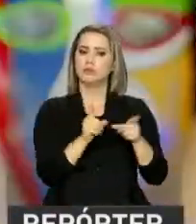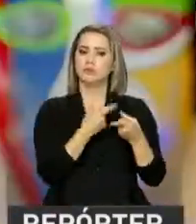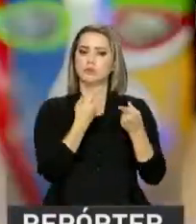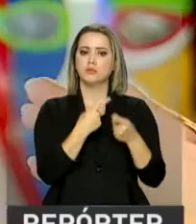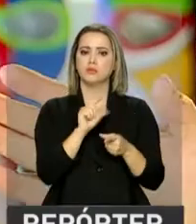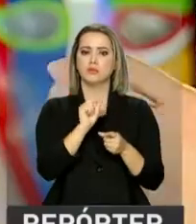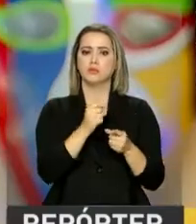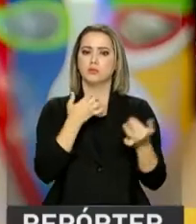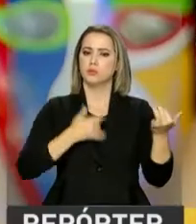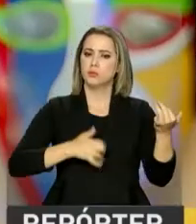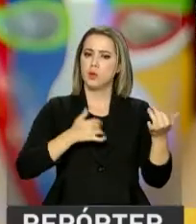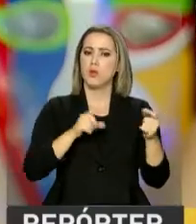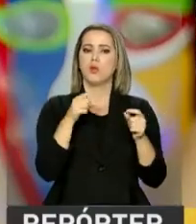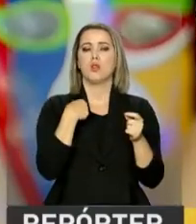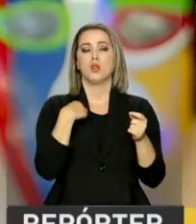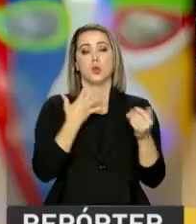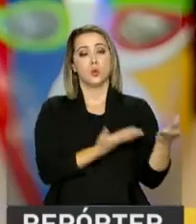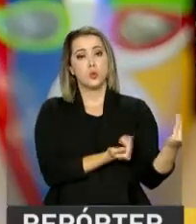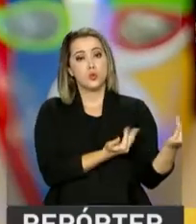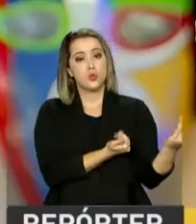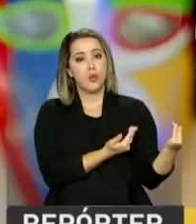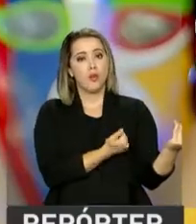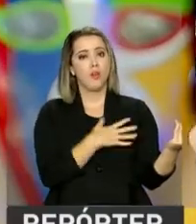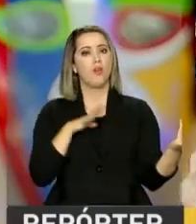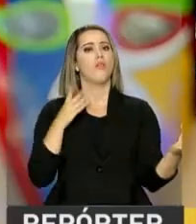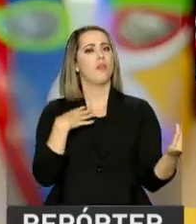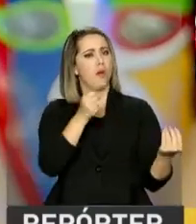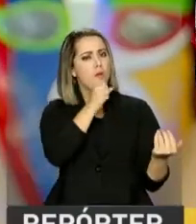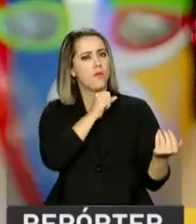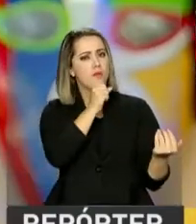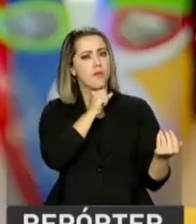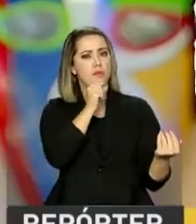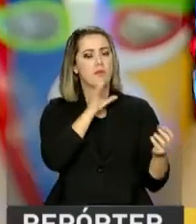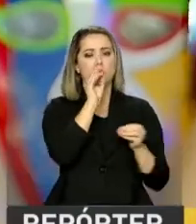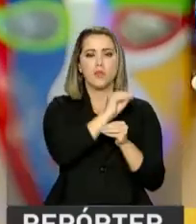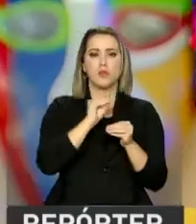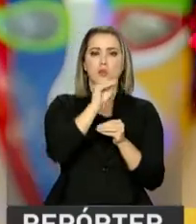do jovem ao veterano, preservam a